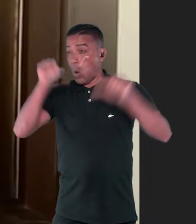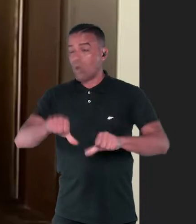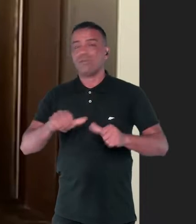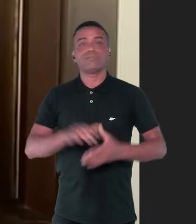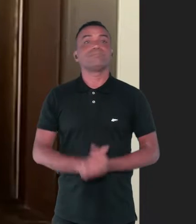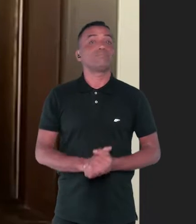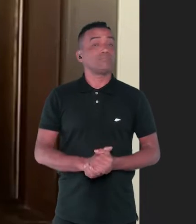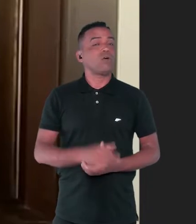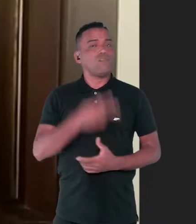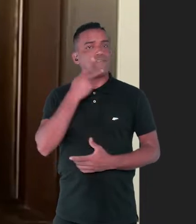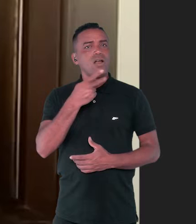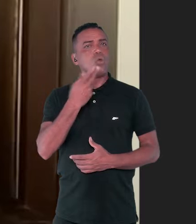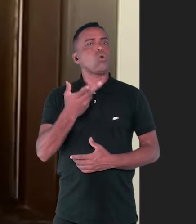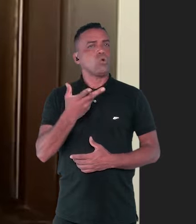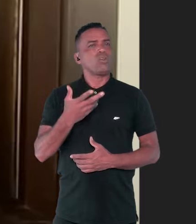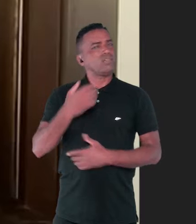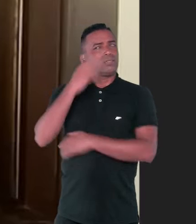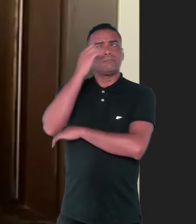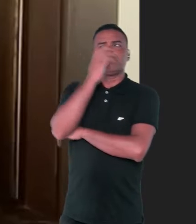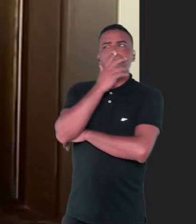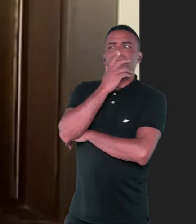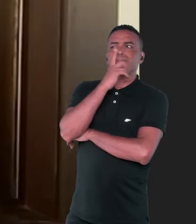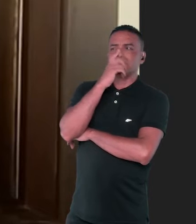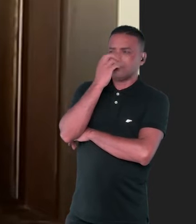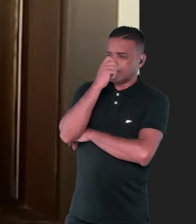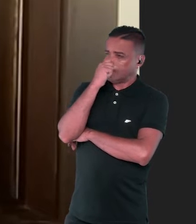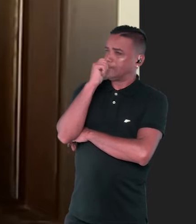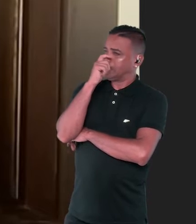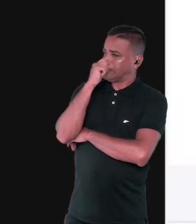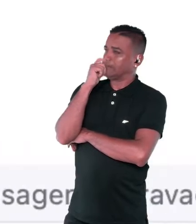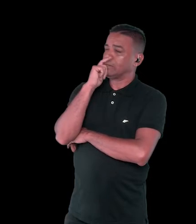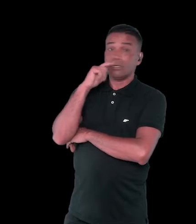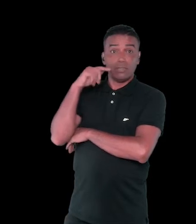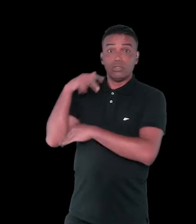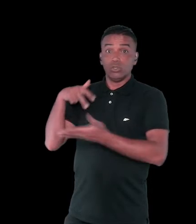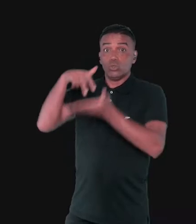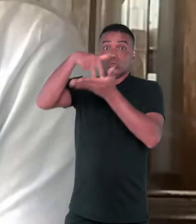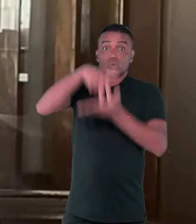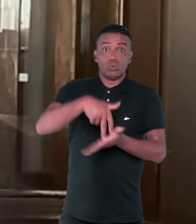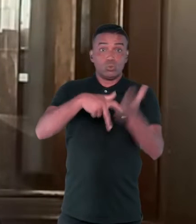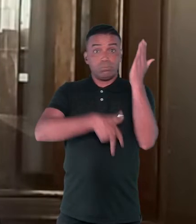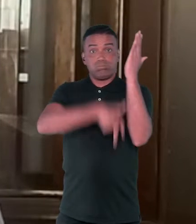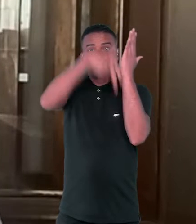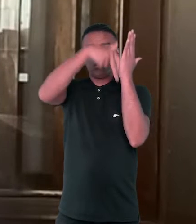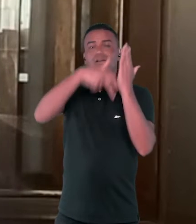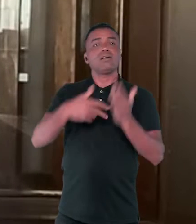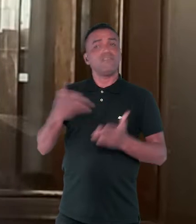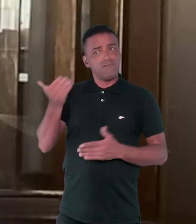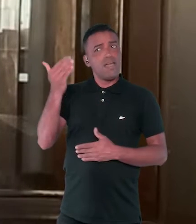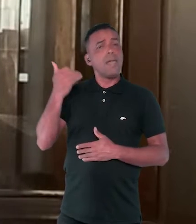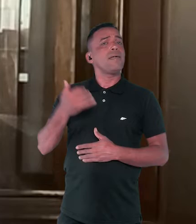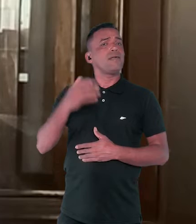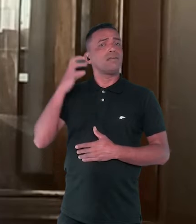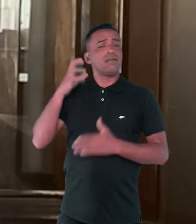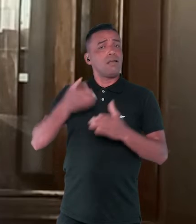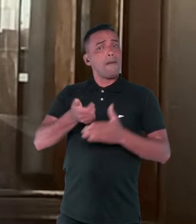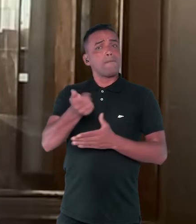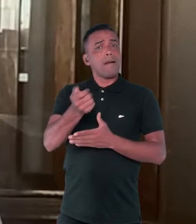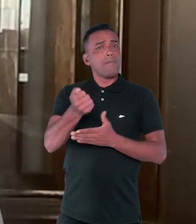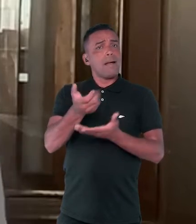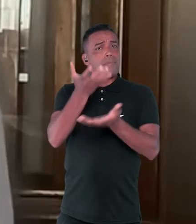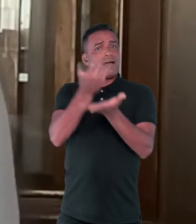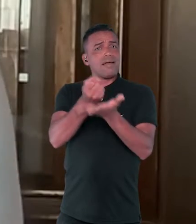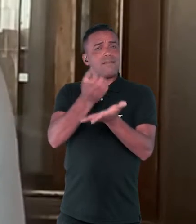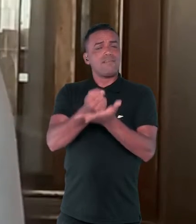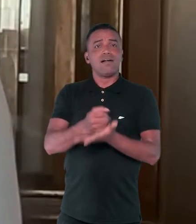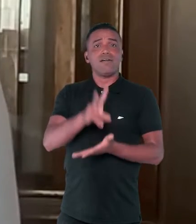Ele coçou o nariz, subiu, daí a pouco ele ligou lá de cima: sobe aí, pega o gravador e sobe. Eu